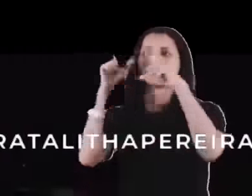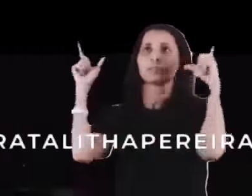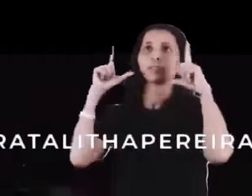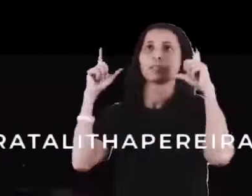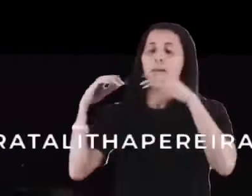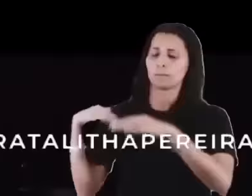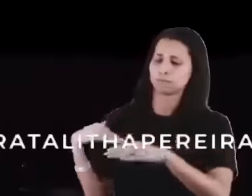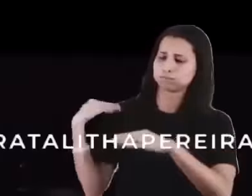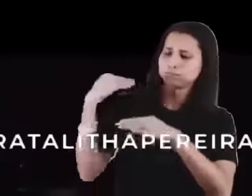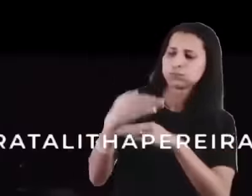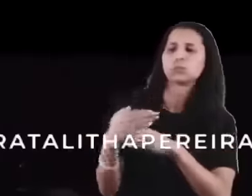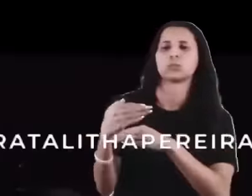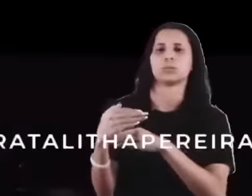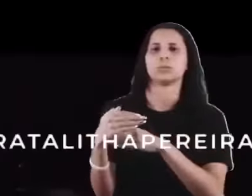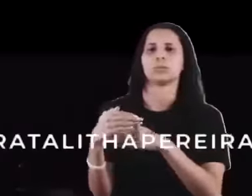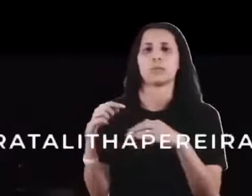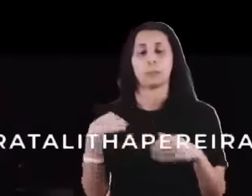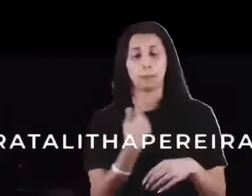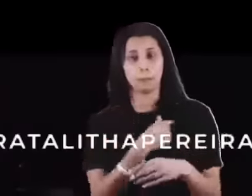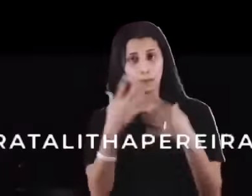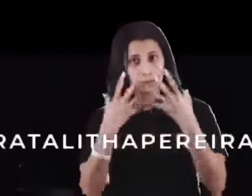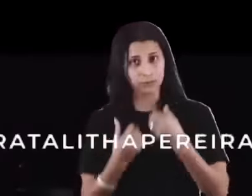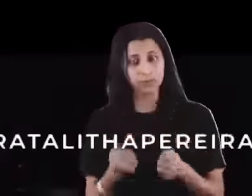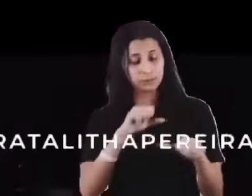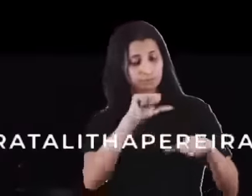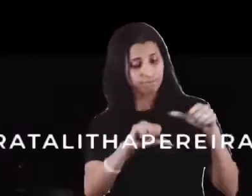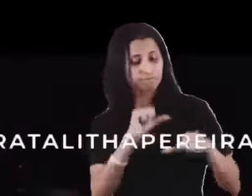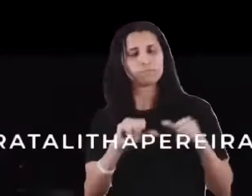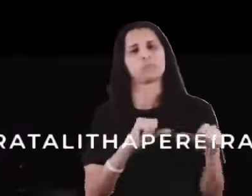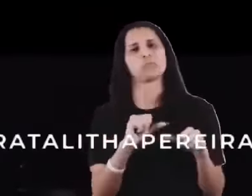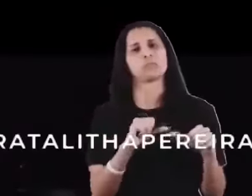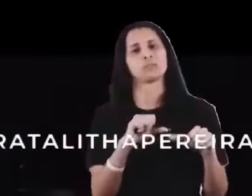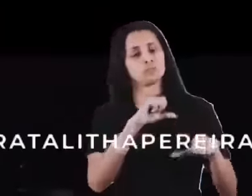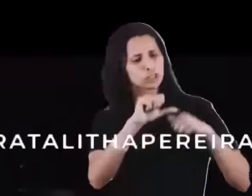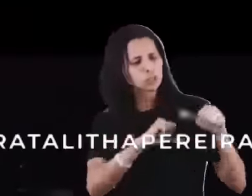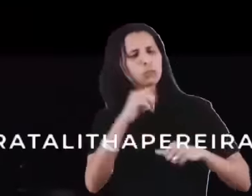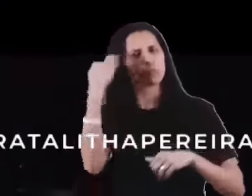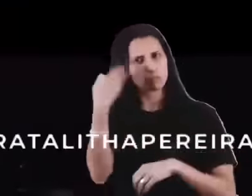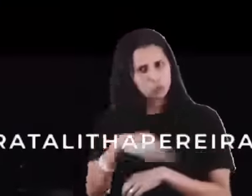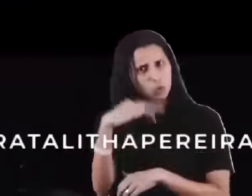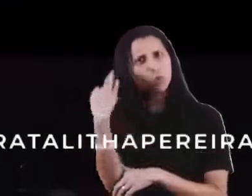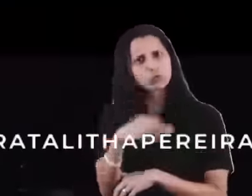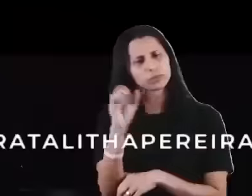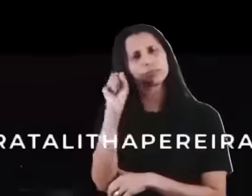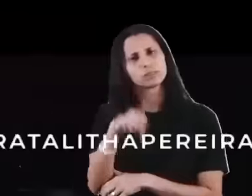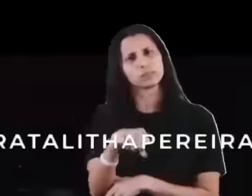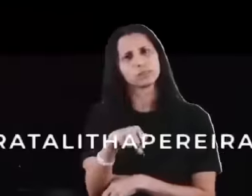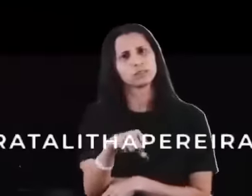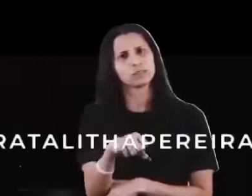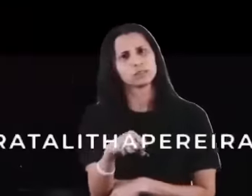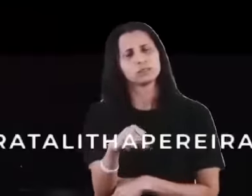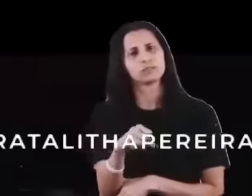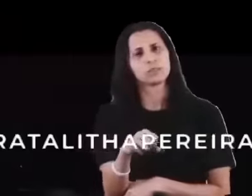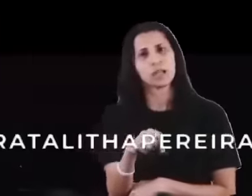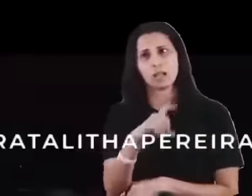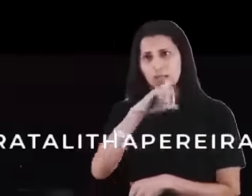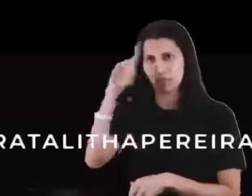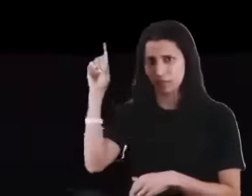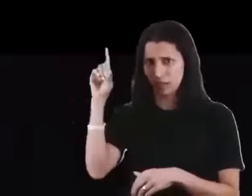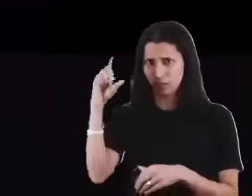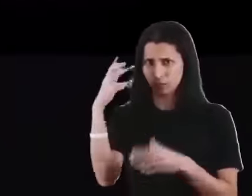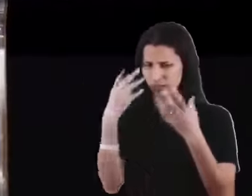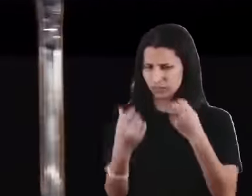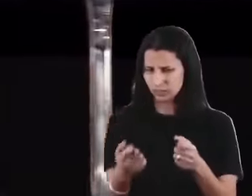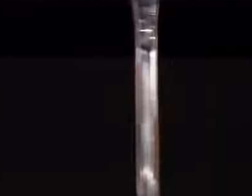e se entregar a transformação e transformação minha gente dói é o centro da dor então não deixa a gente passa a